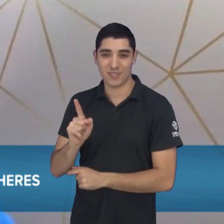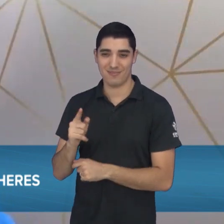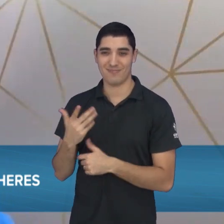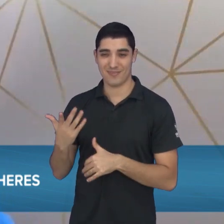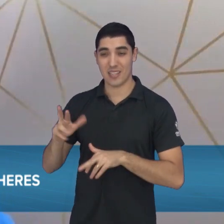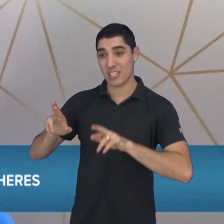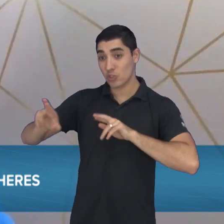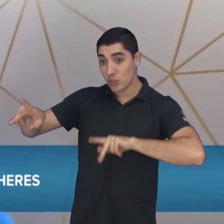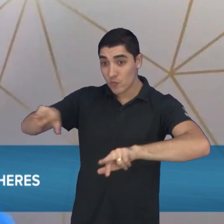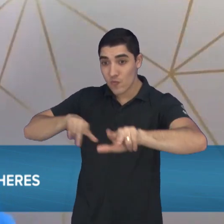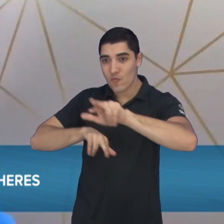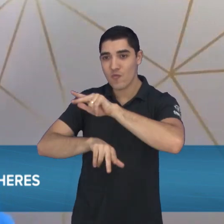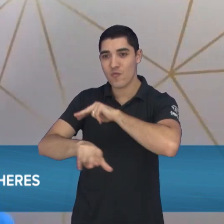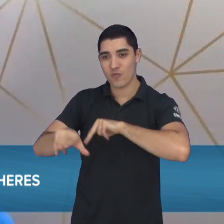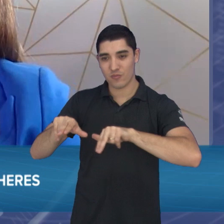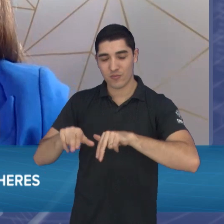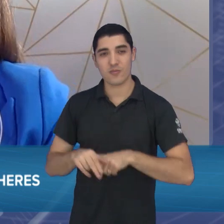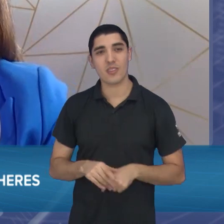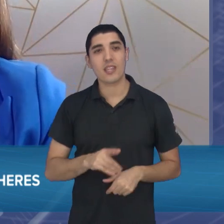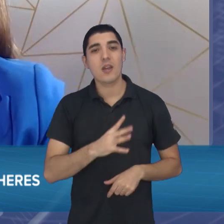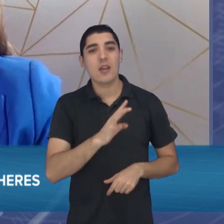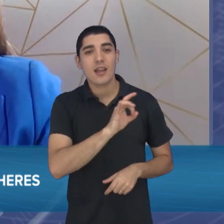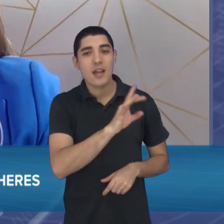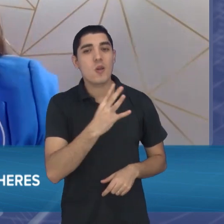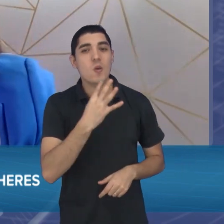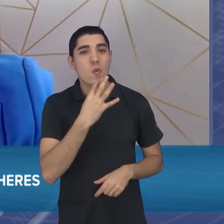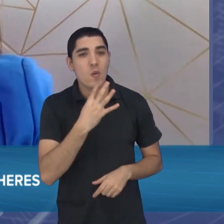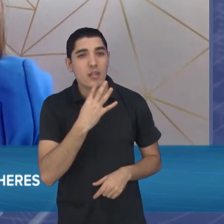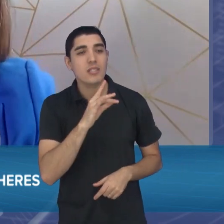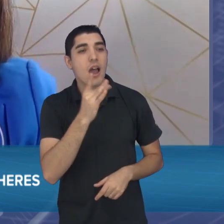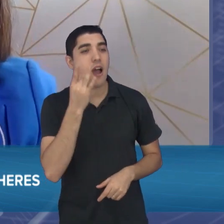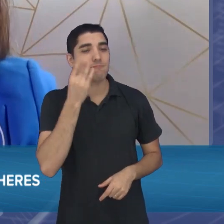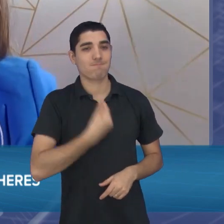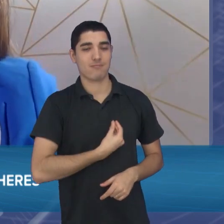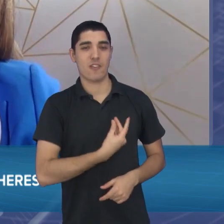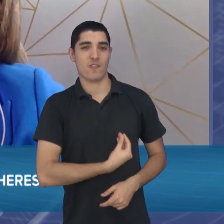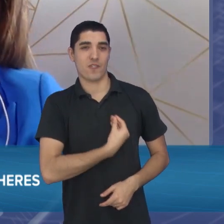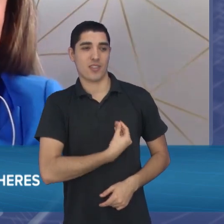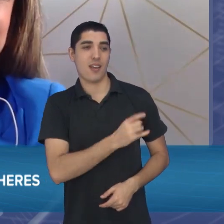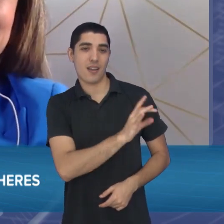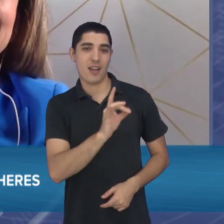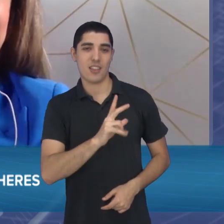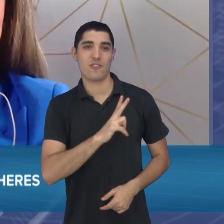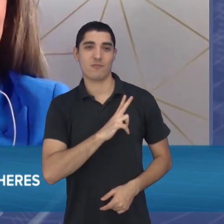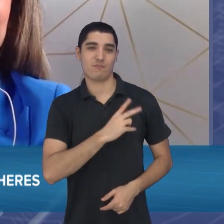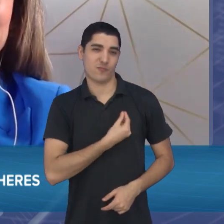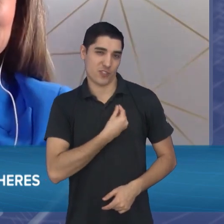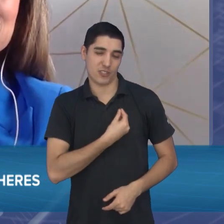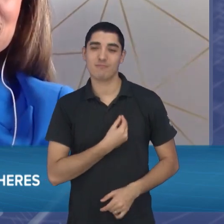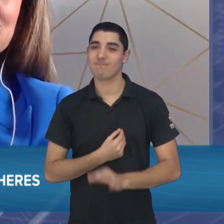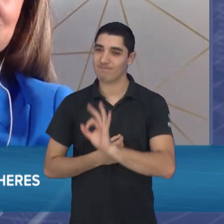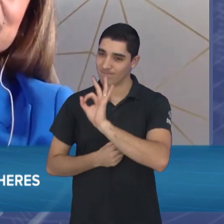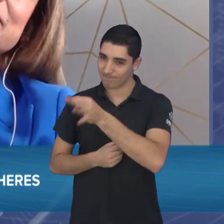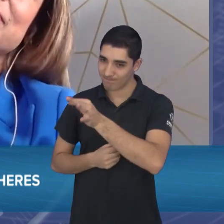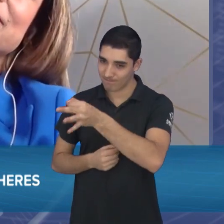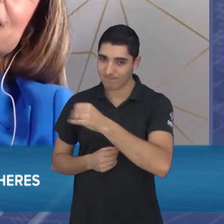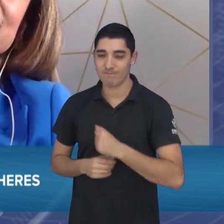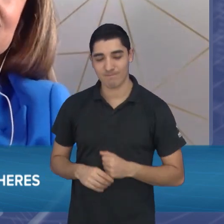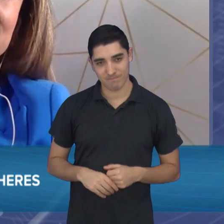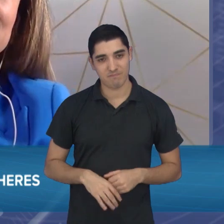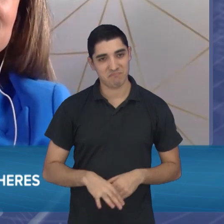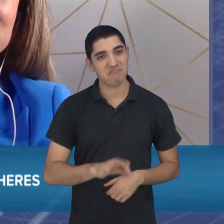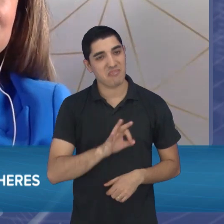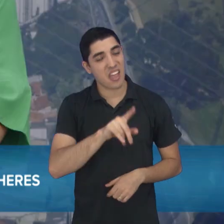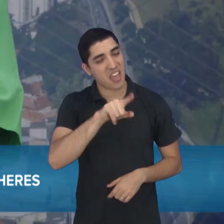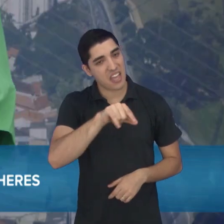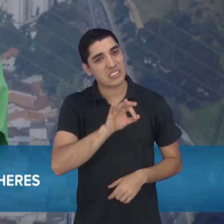todos. Como se adequa à sua realidade, né? Exatamente, exatamente. É isso. Quero